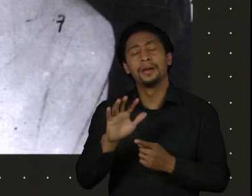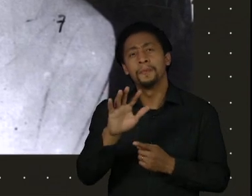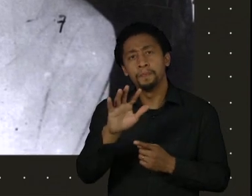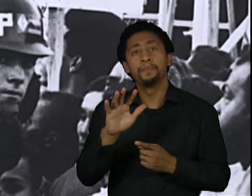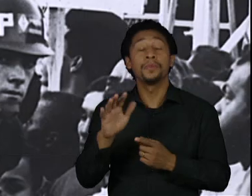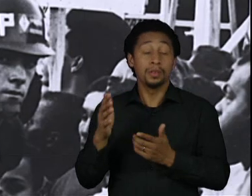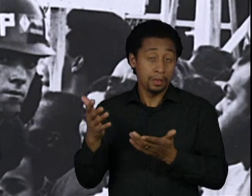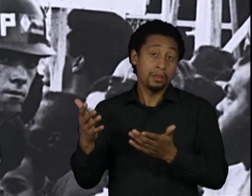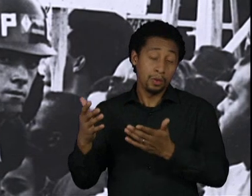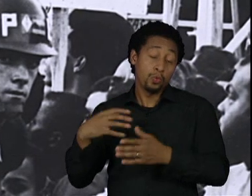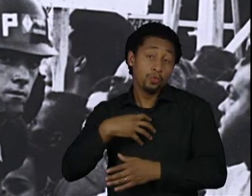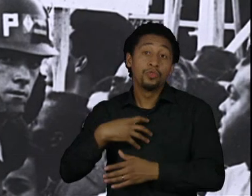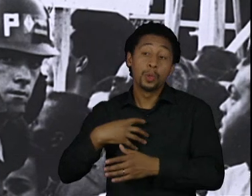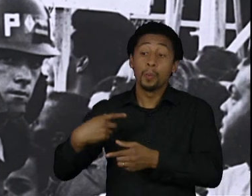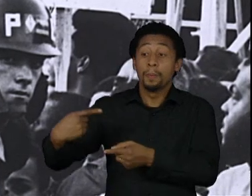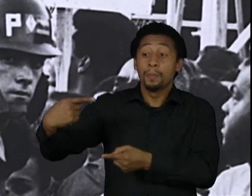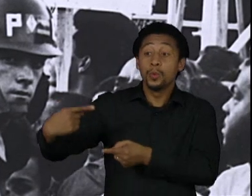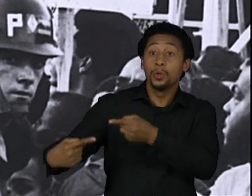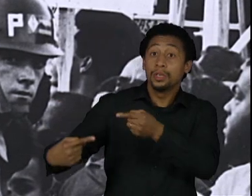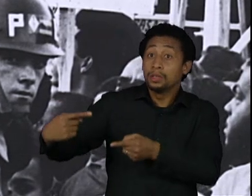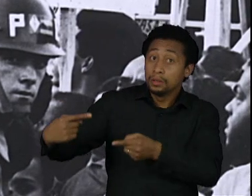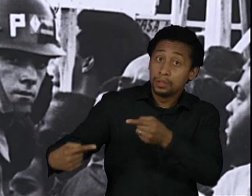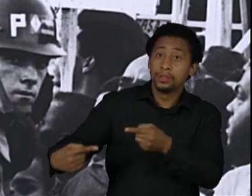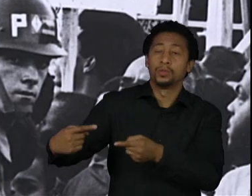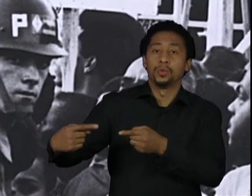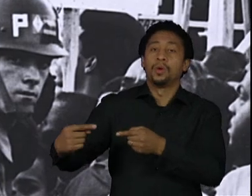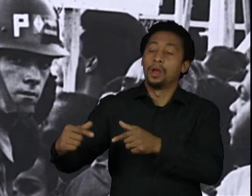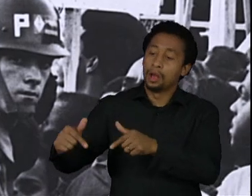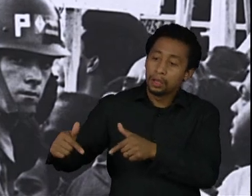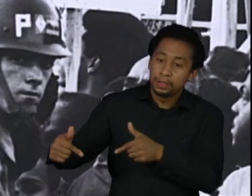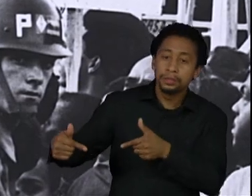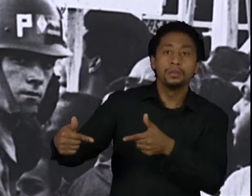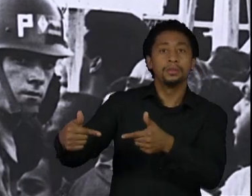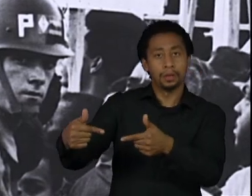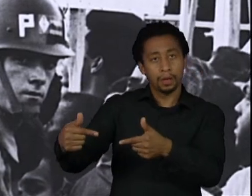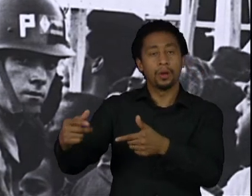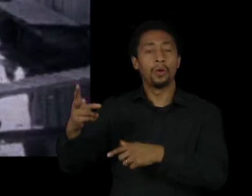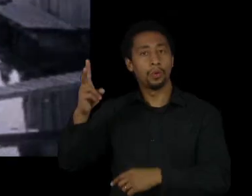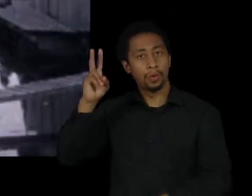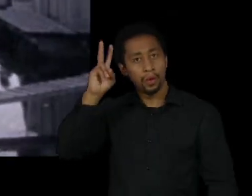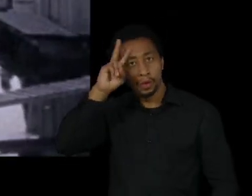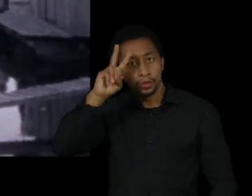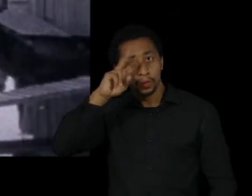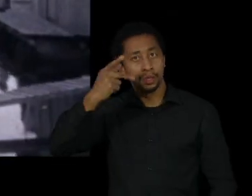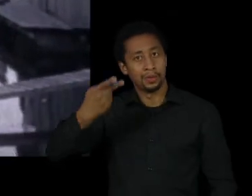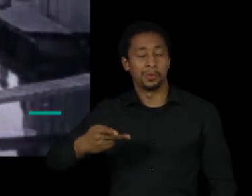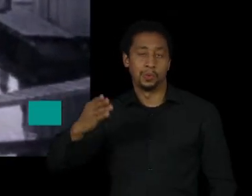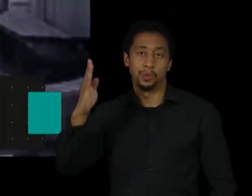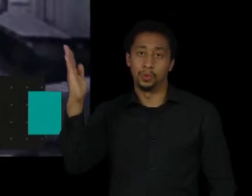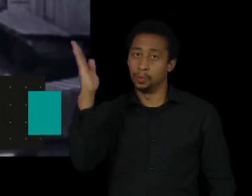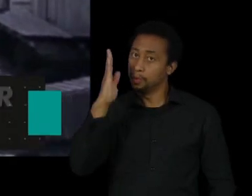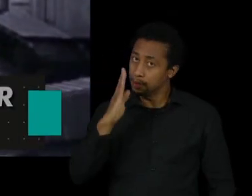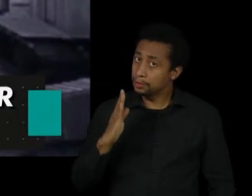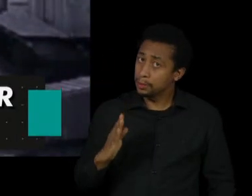visão crítica de ver as coisas, especialmente a história política do Brasil, a história do Brasil, as